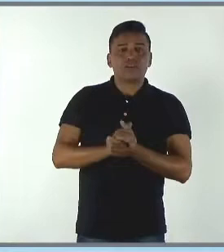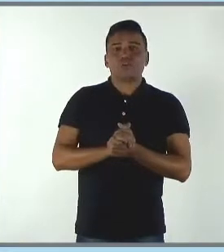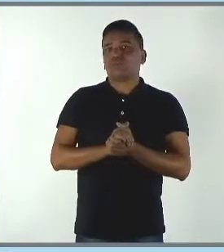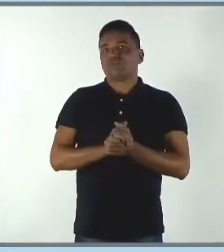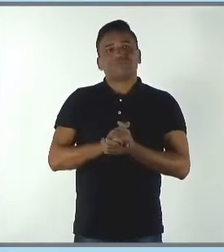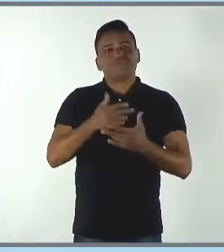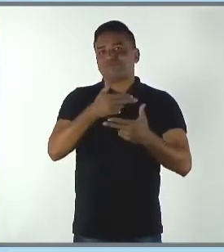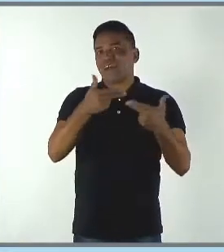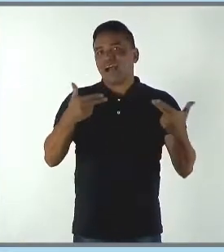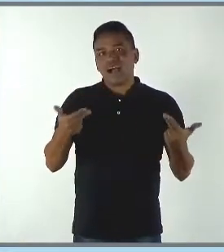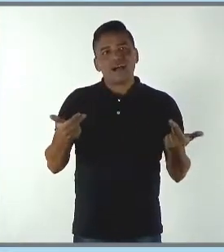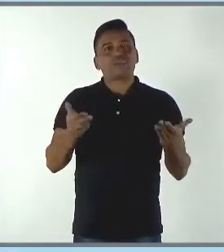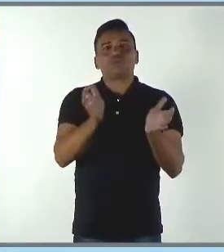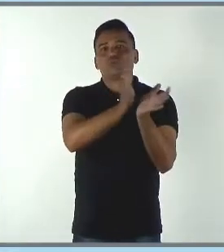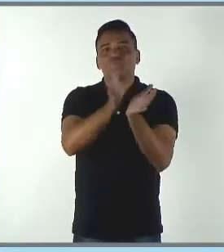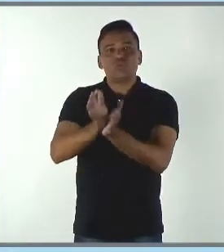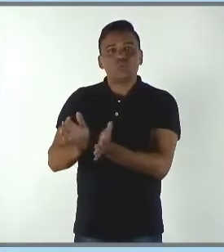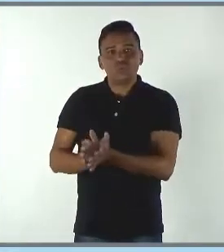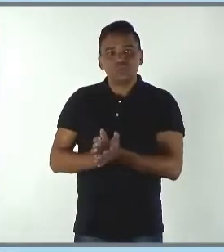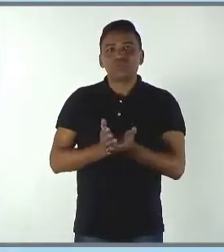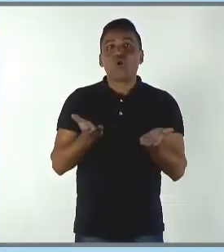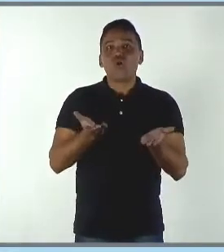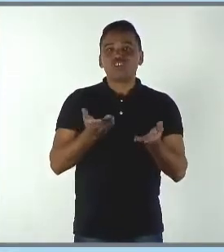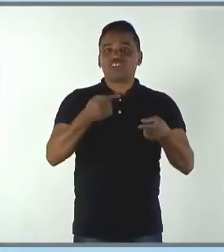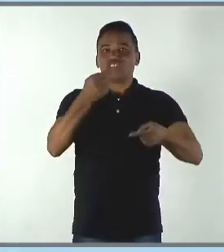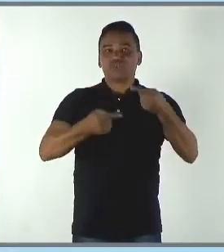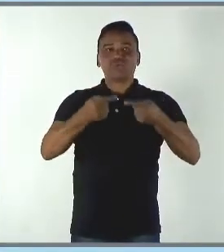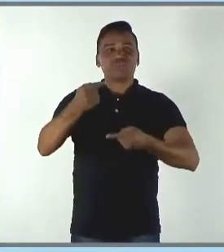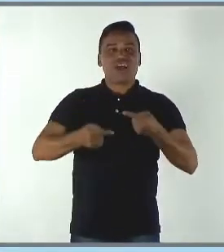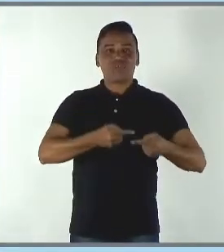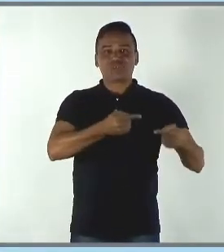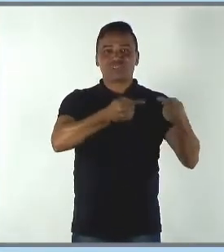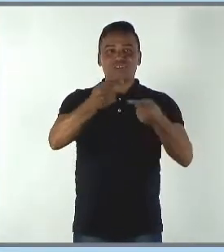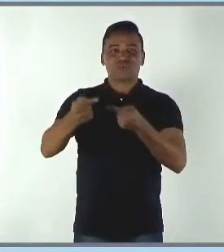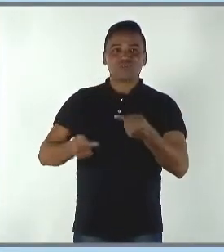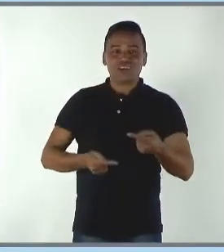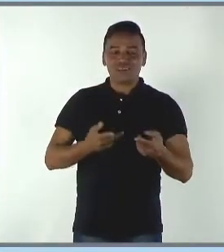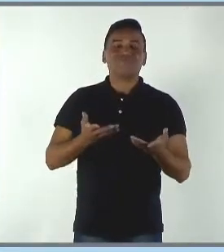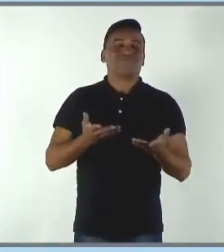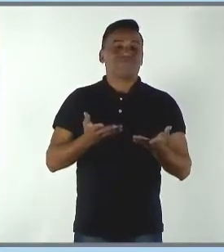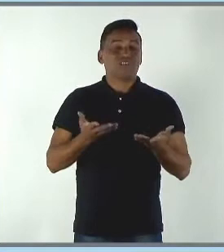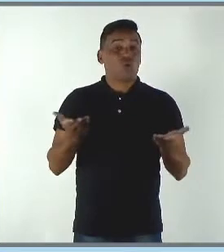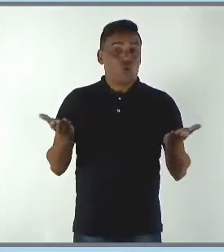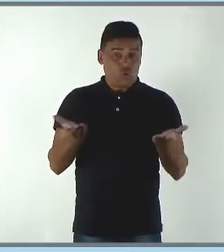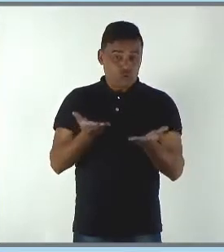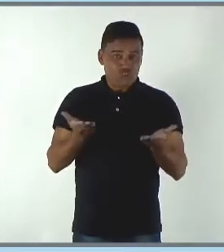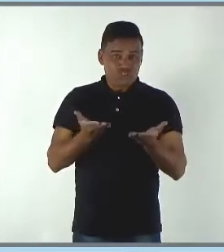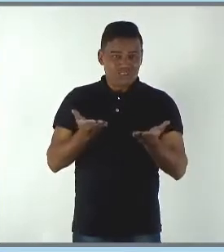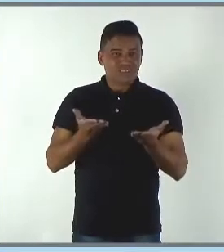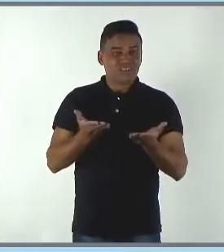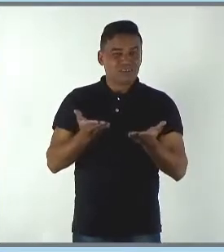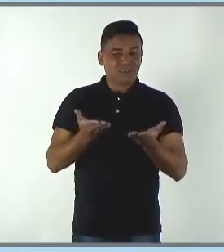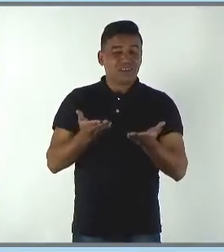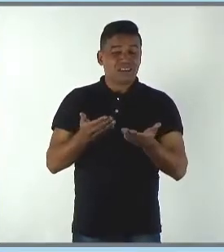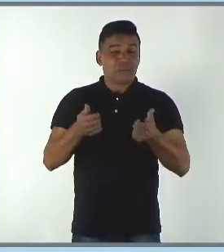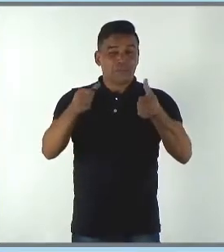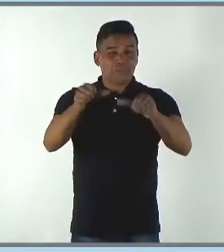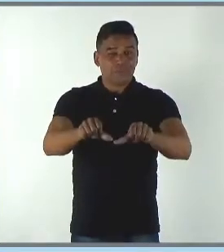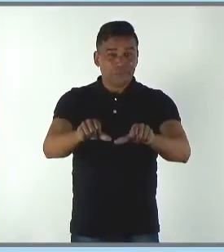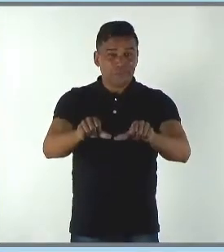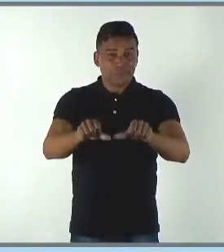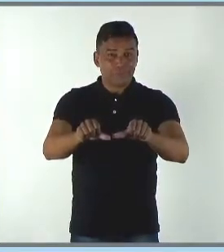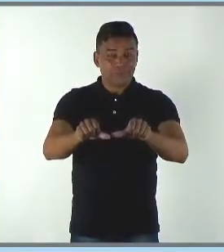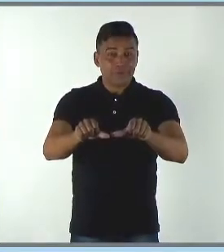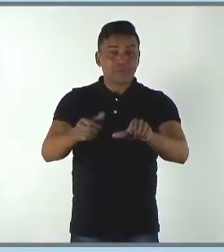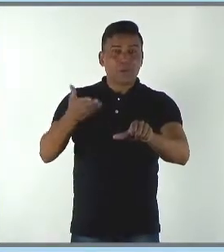né, estão na ordem do dia das nossas discussões. E, lamentavelmente, numa condição tão precária hoje quanto há 3 décadas. Nós